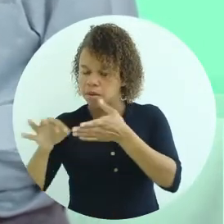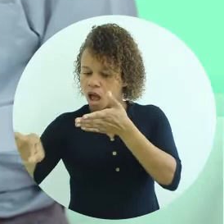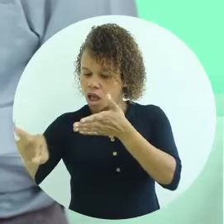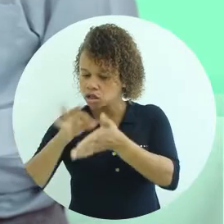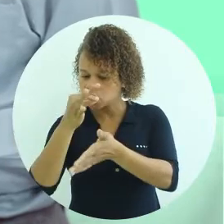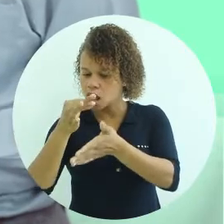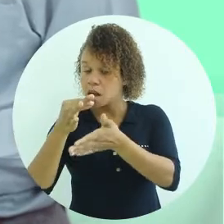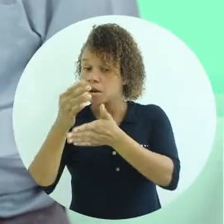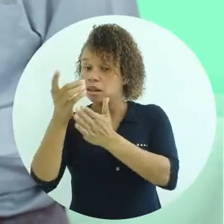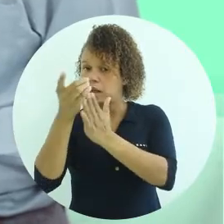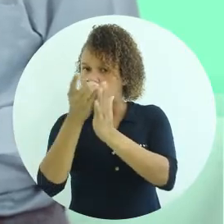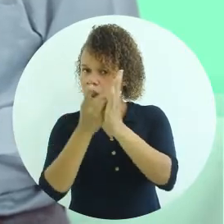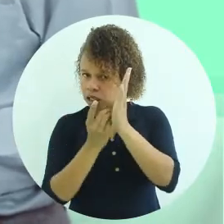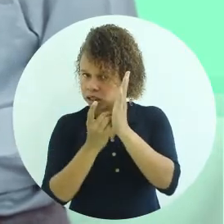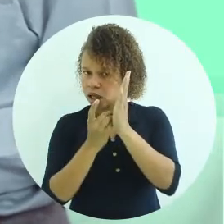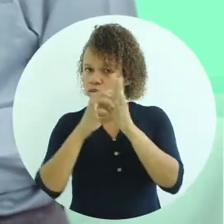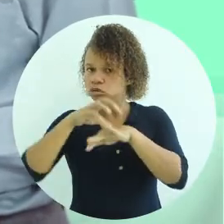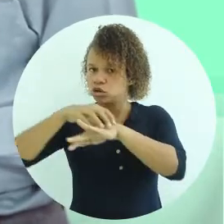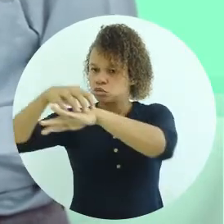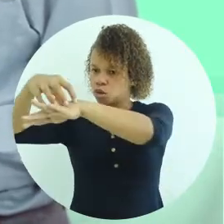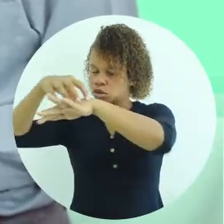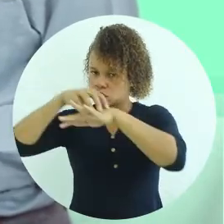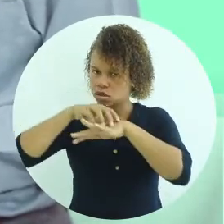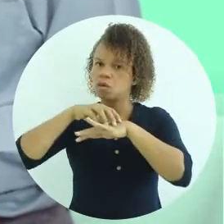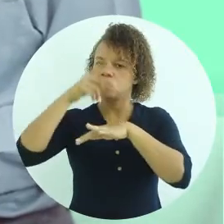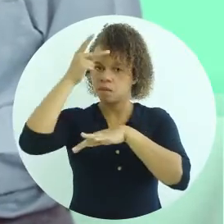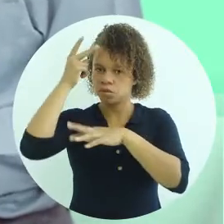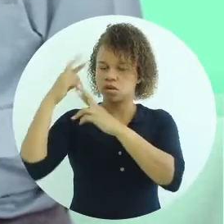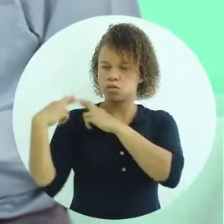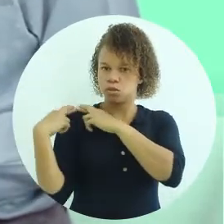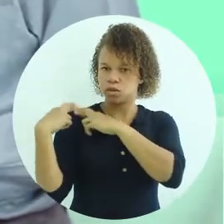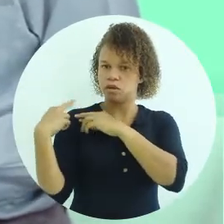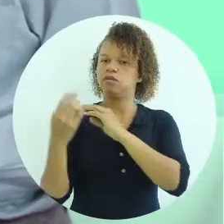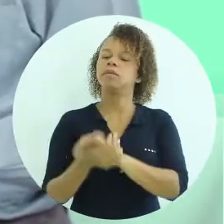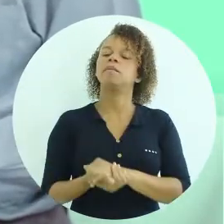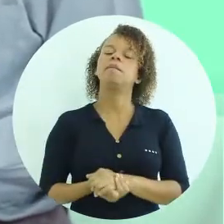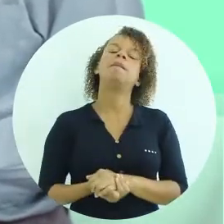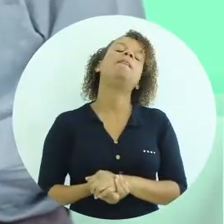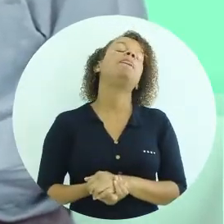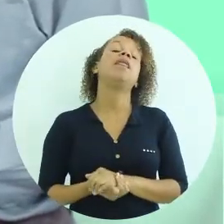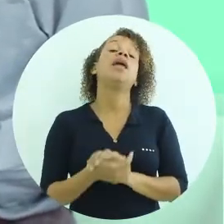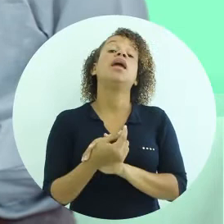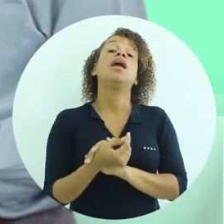é a declaração de importação, que quem faz é justamente o despachante. E